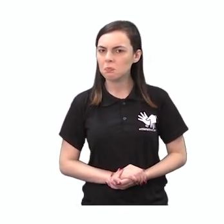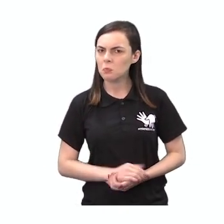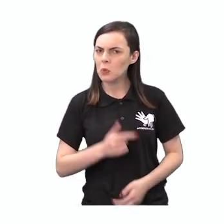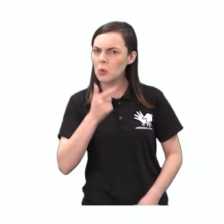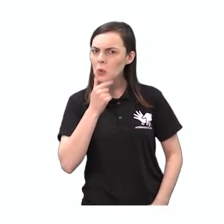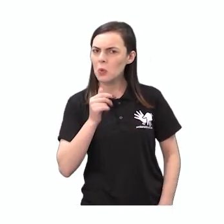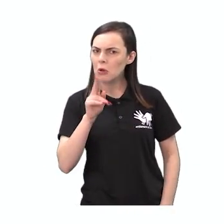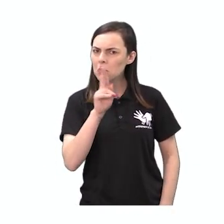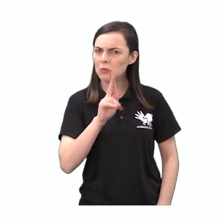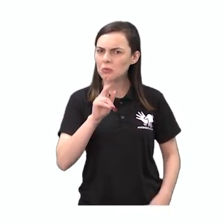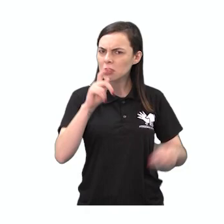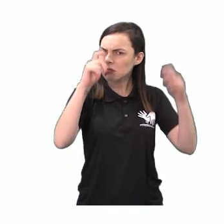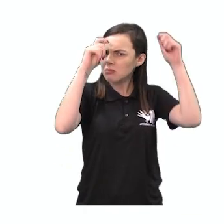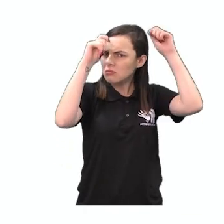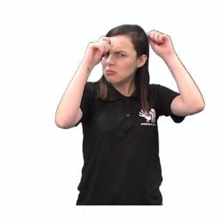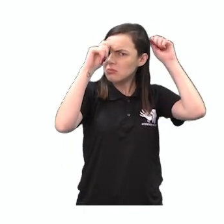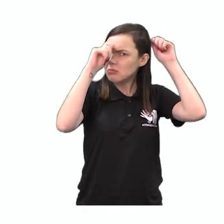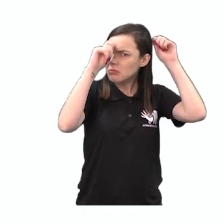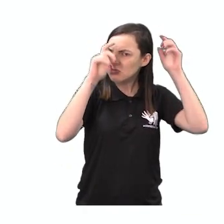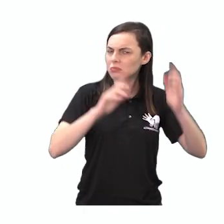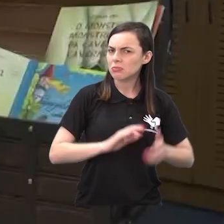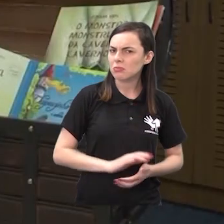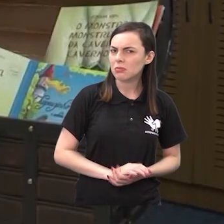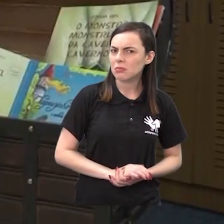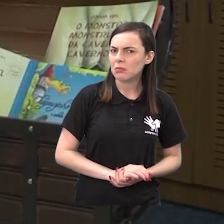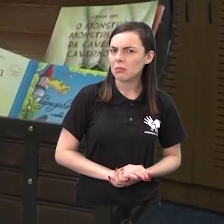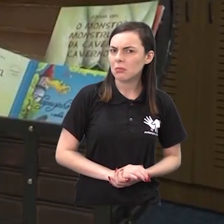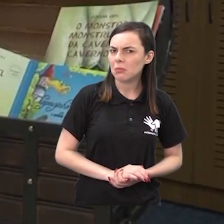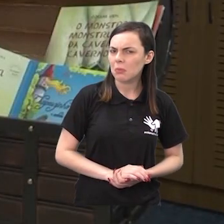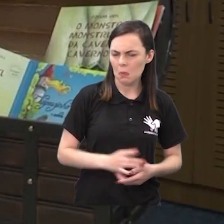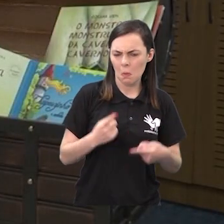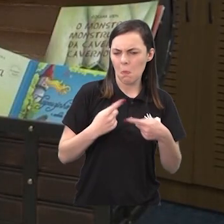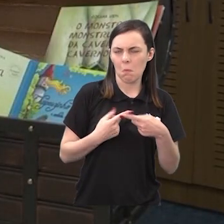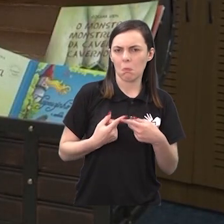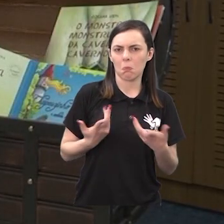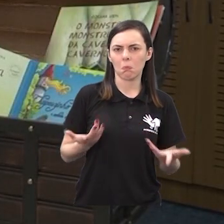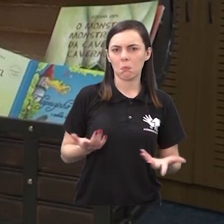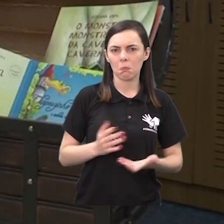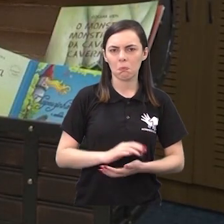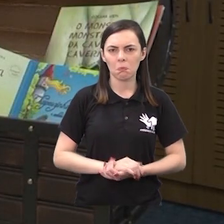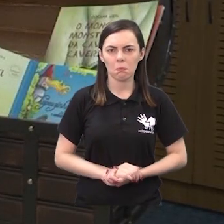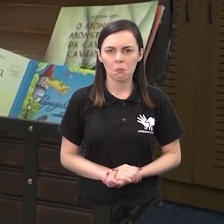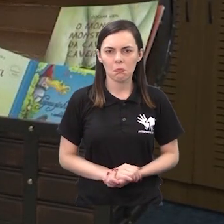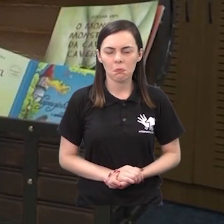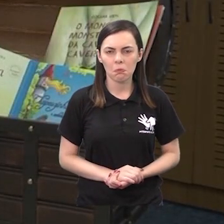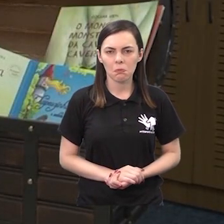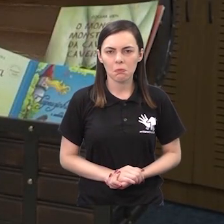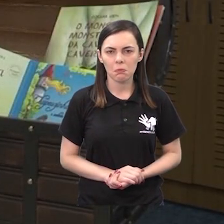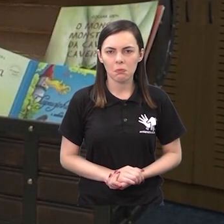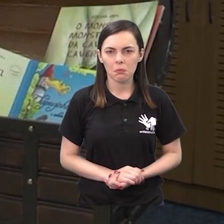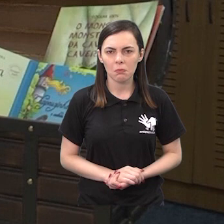É um homem que usa um chapéu, né, gente? Por que será que ele usa esse chapéu?